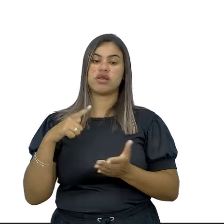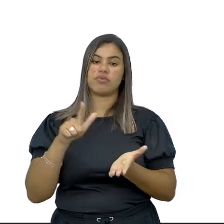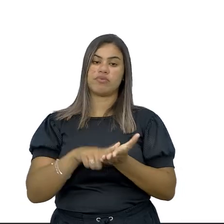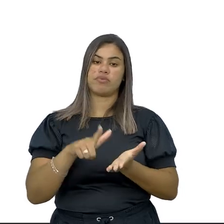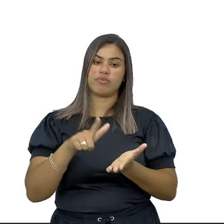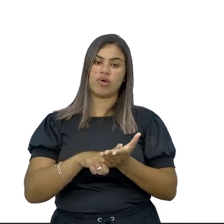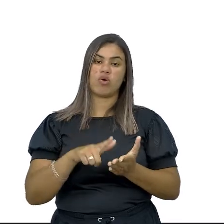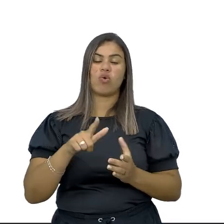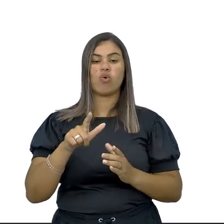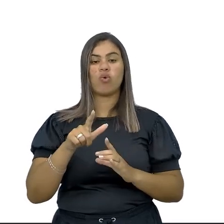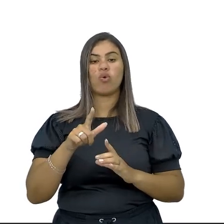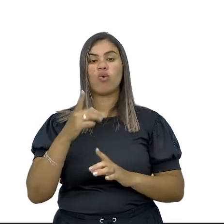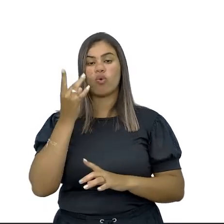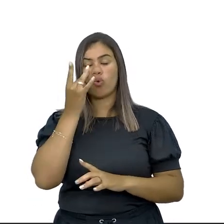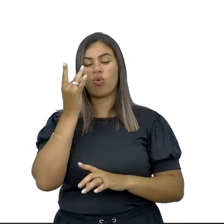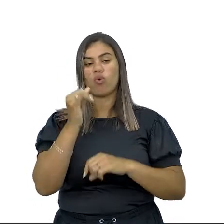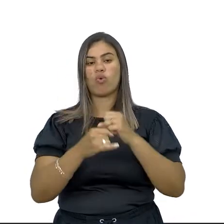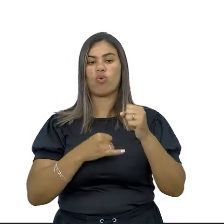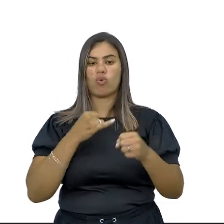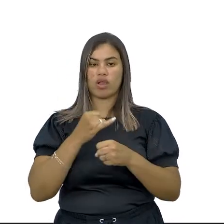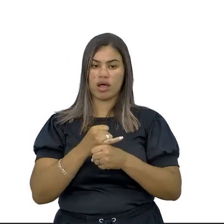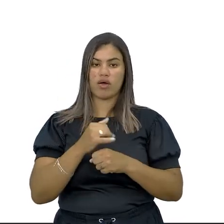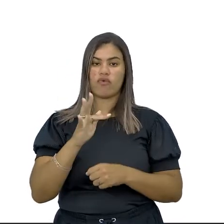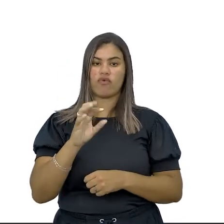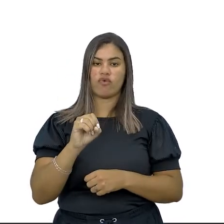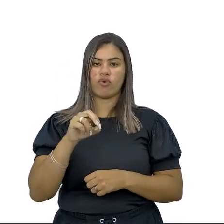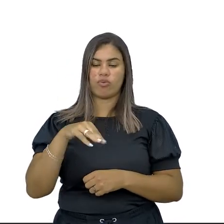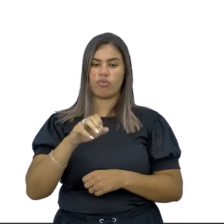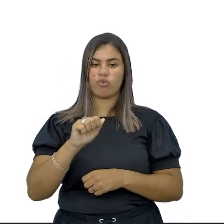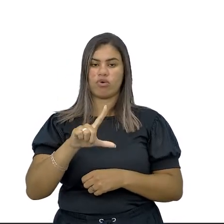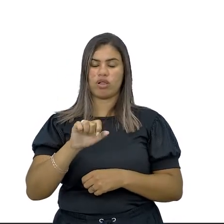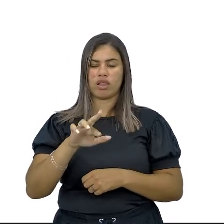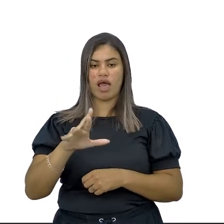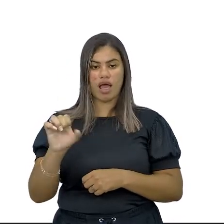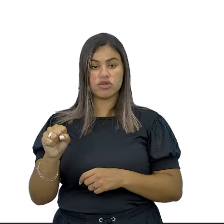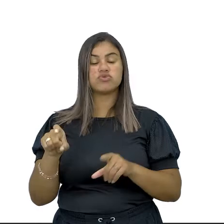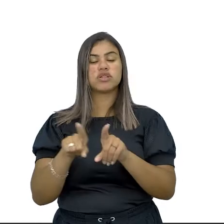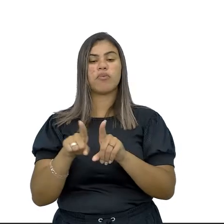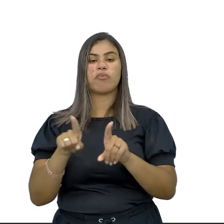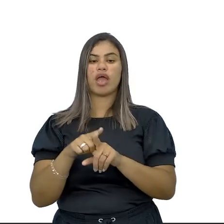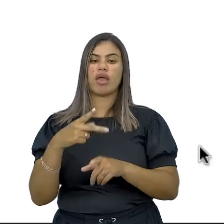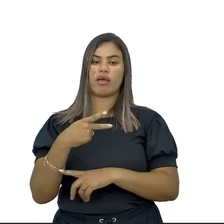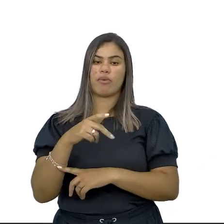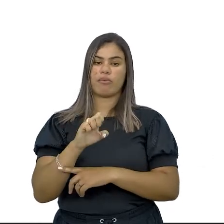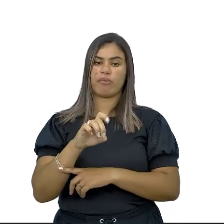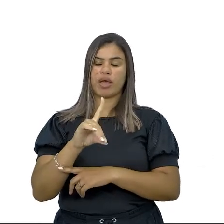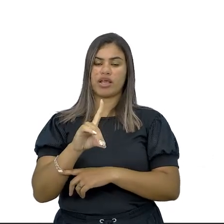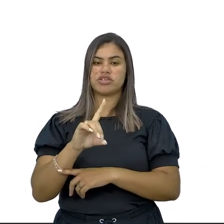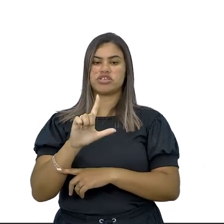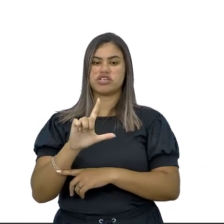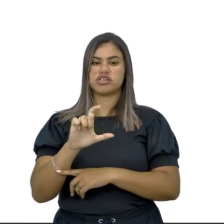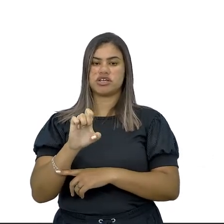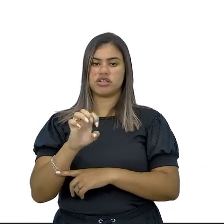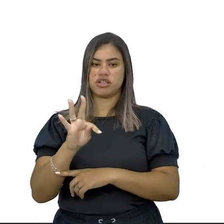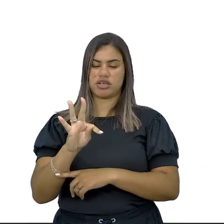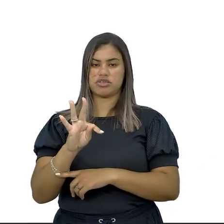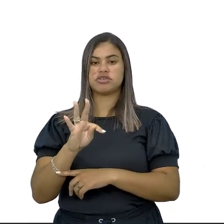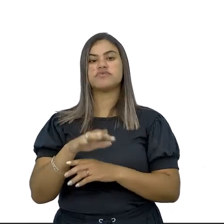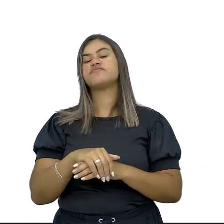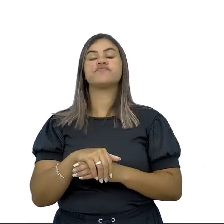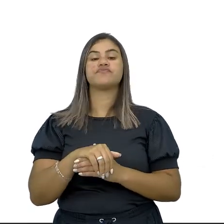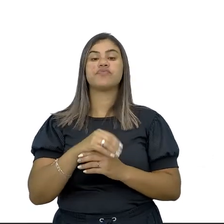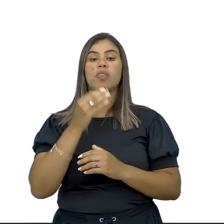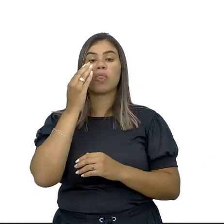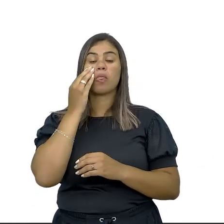também os murais digitais, no caso, o Padlet, como meios de interação e comunicação entre nós.